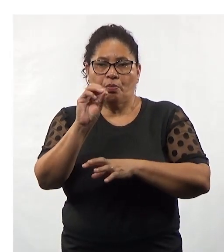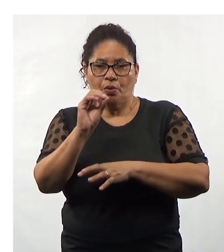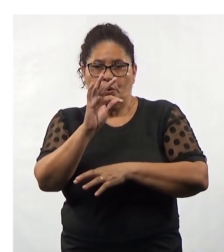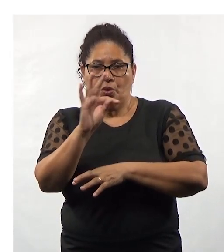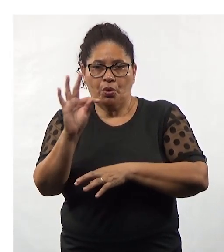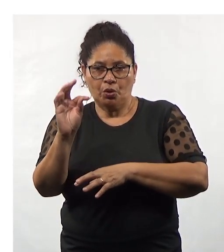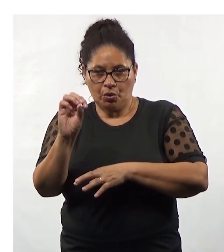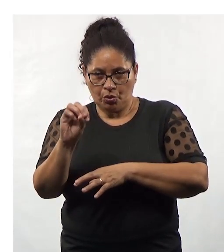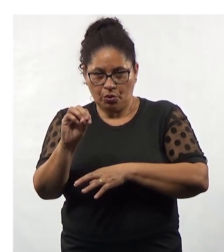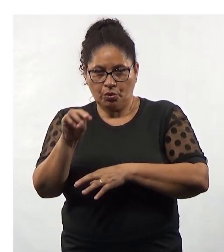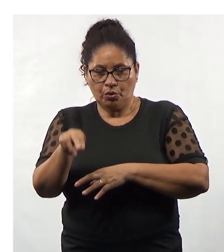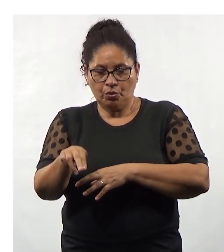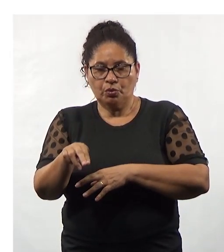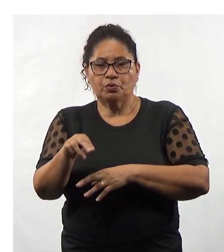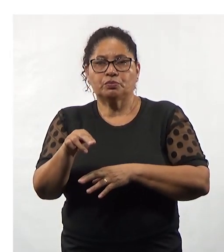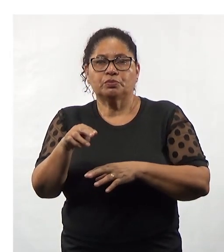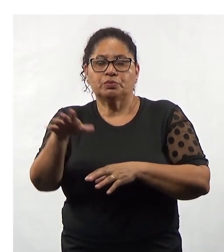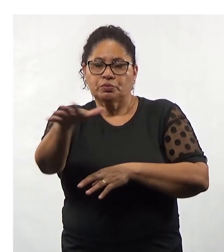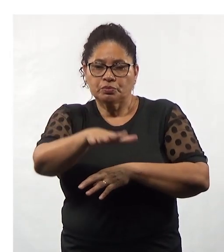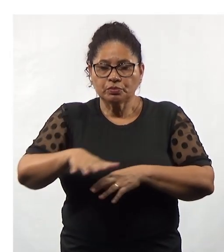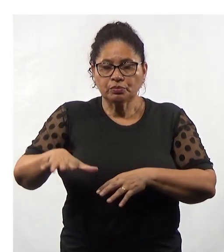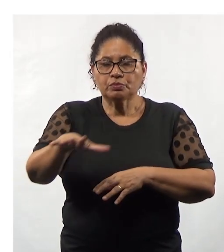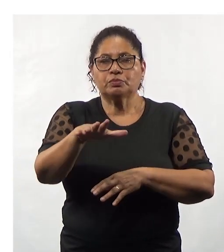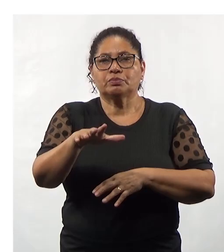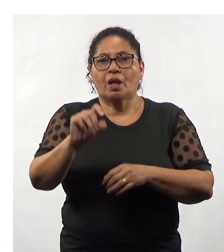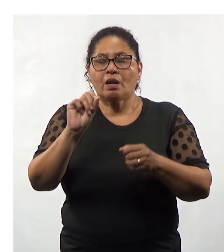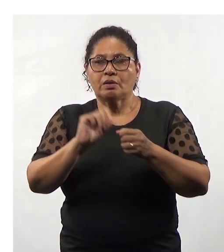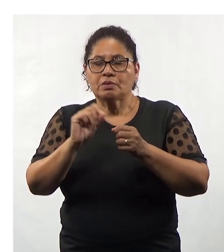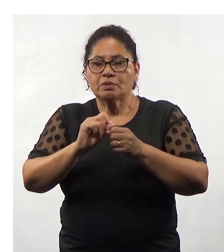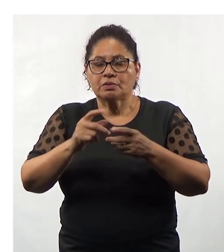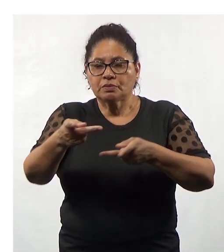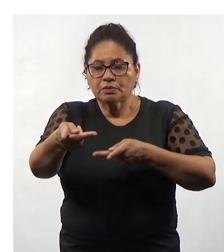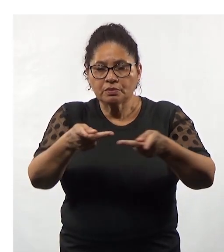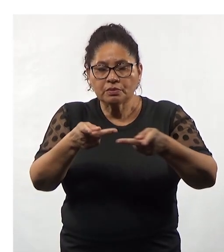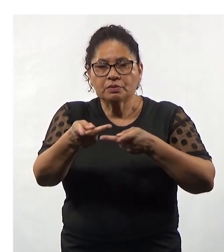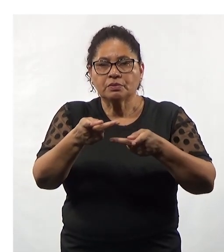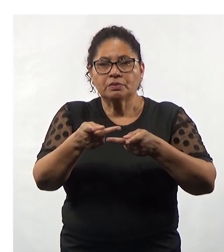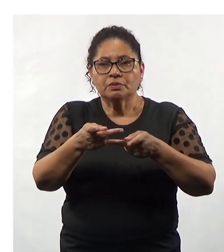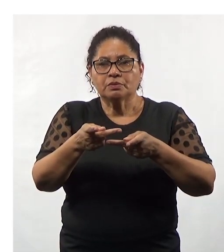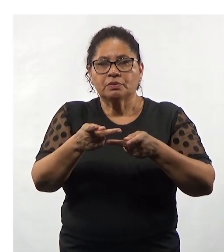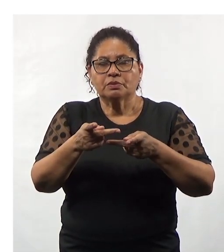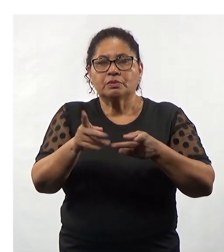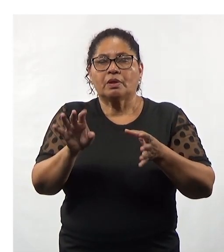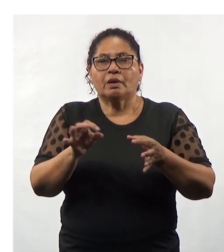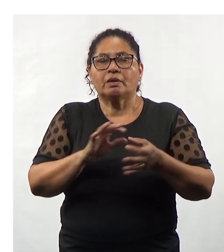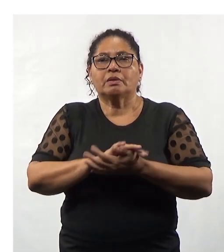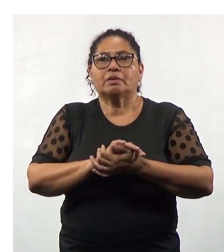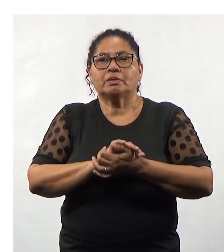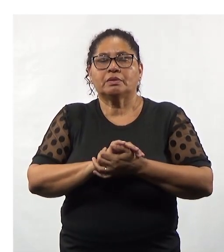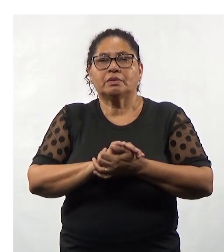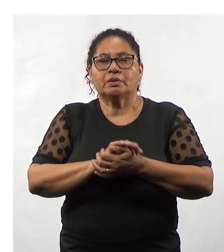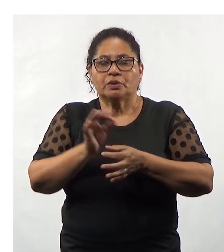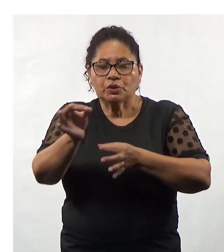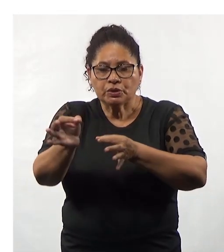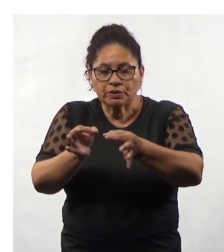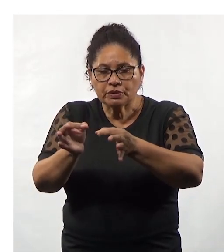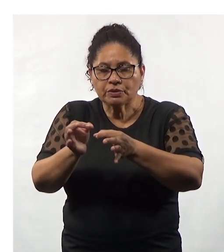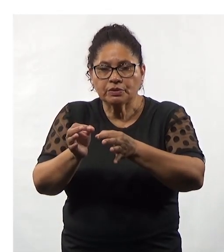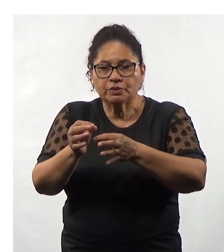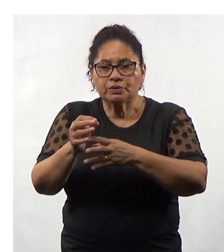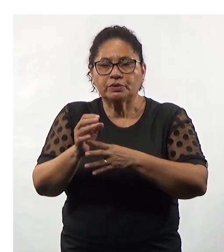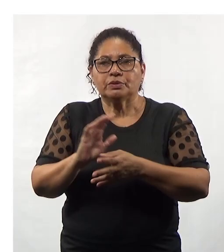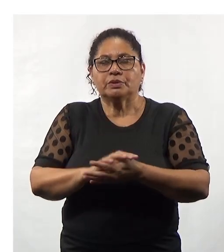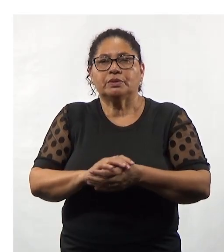é solicitado às áreas que proponham projetos, né? Então, uma unidade organizacional, como assessoria de